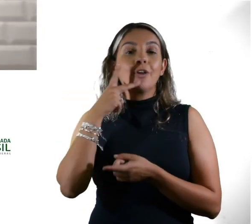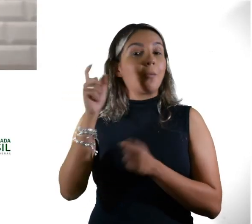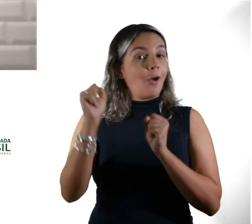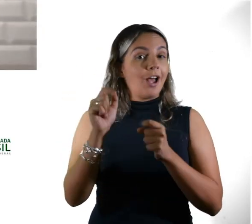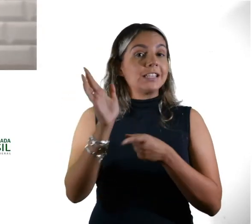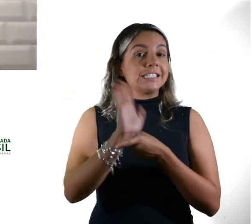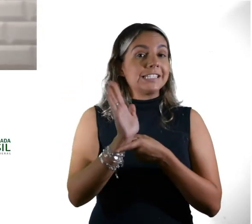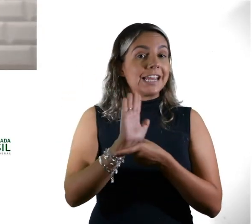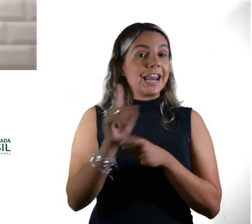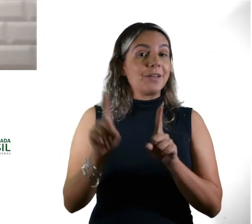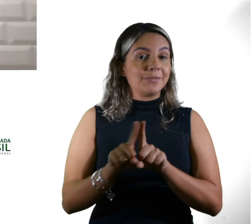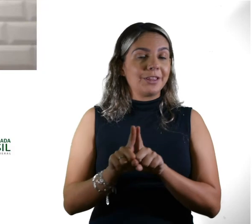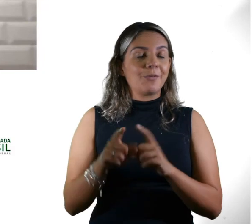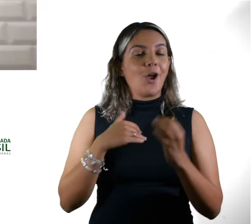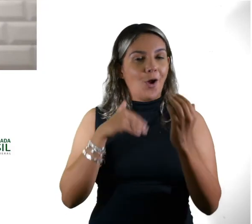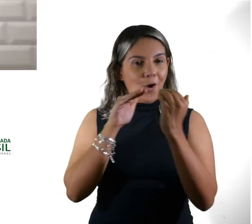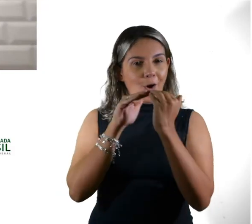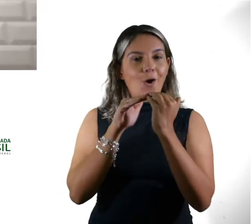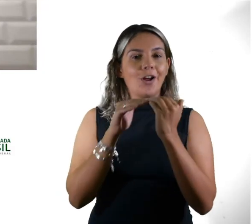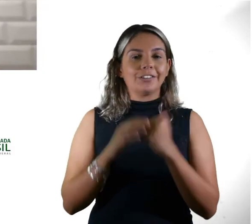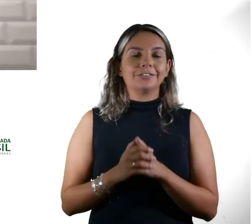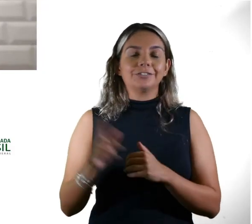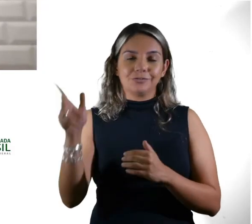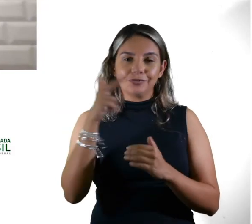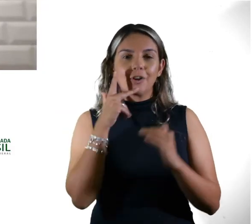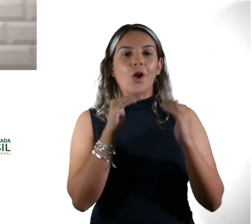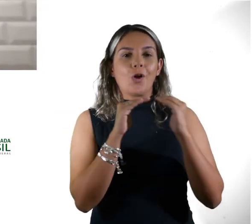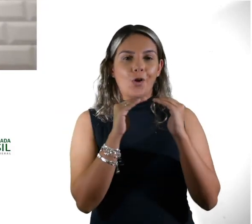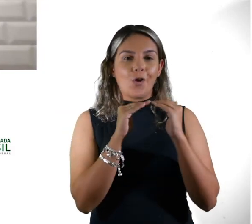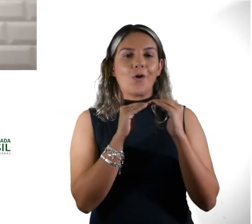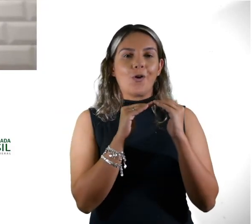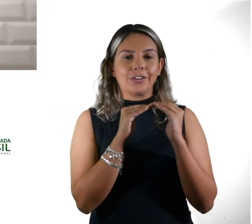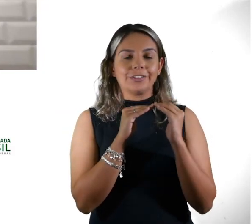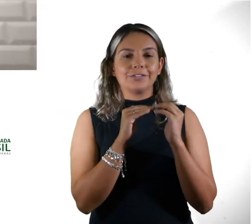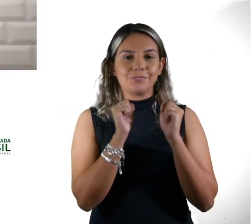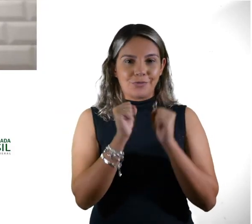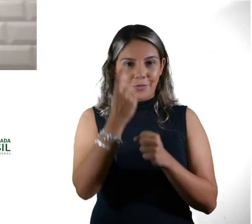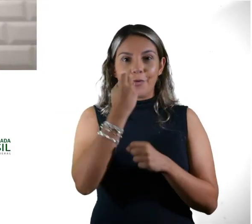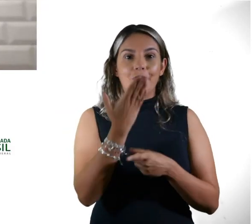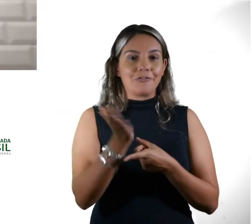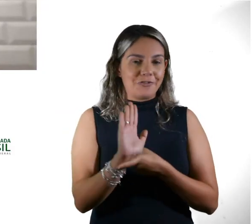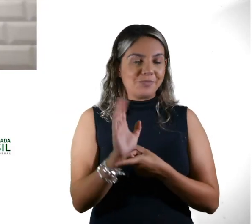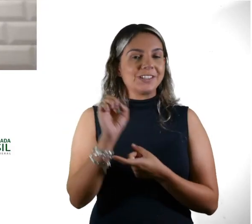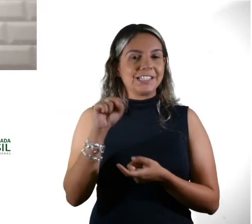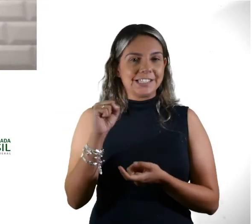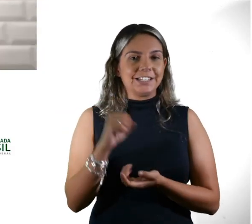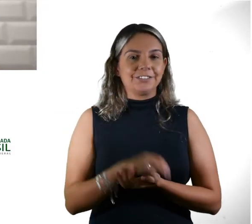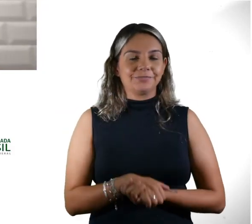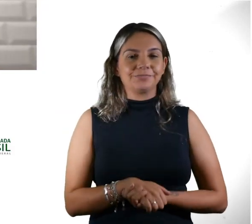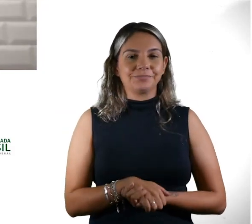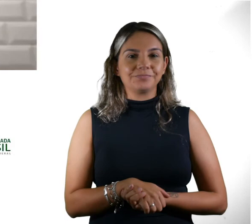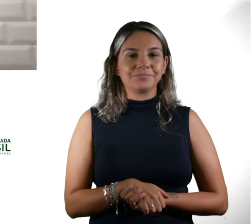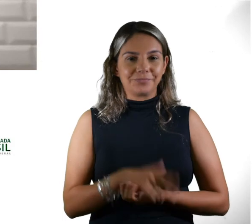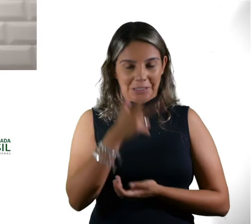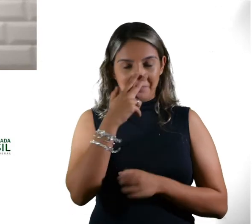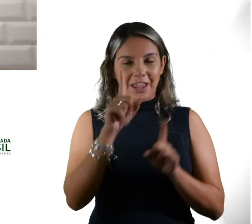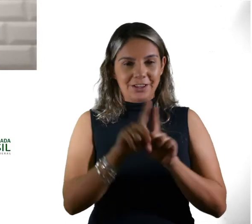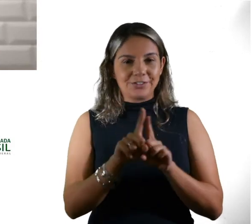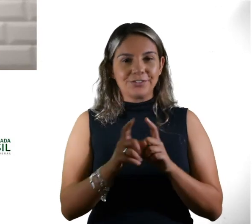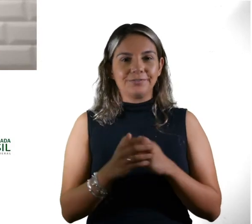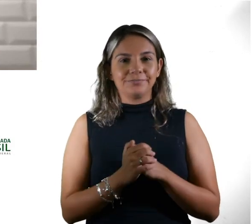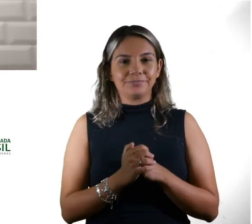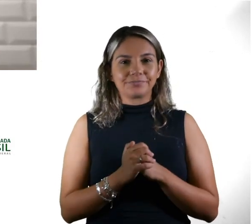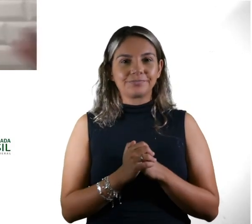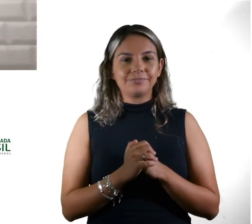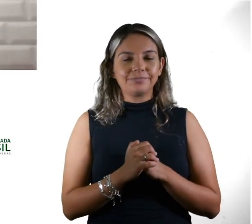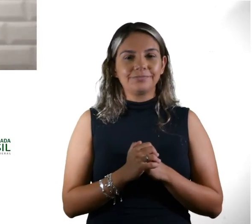cinema. Concordo com ela. Até concordo com ela, acho que poderia dar um bom filme, sim. Sim, também acho que poderia dar um bom filme. Aliás,